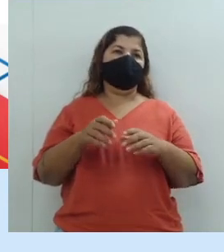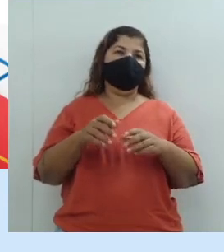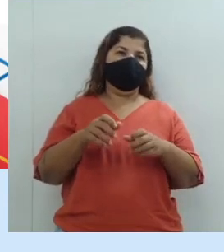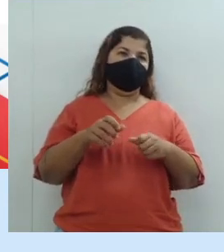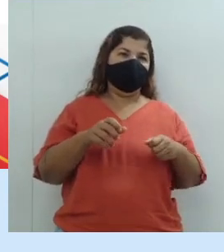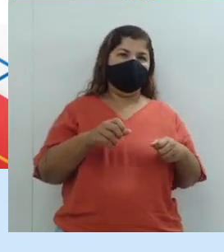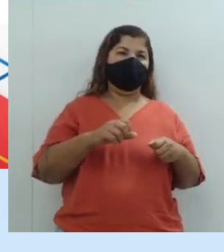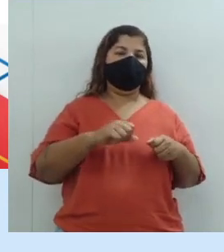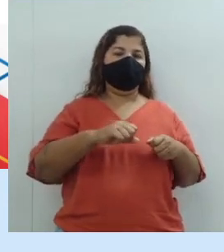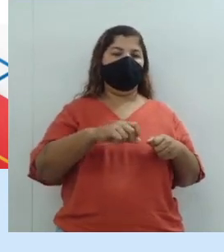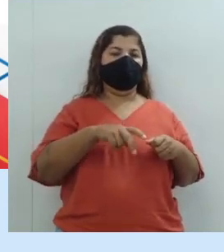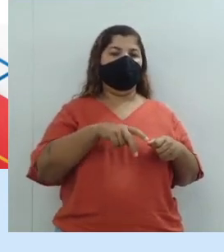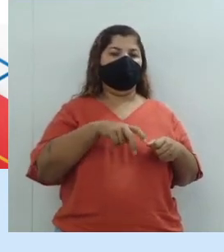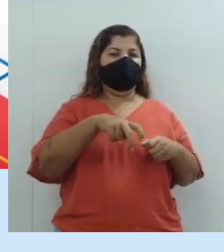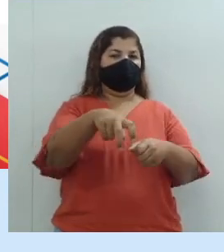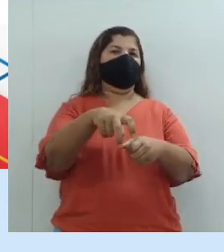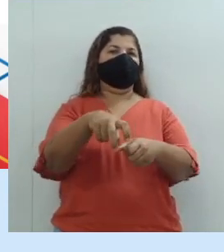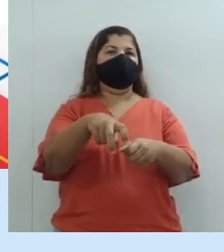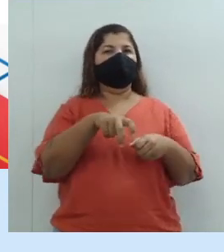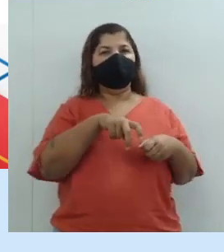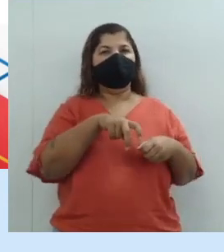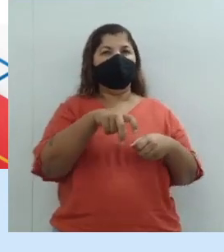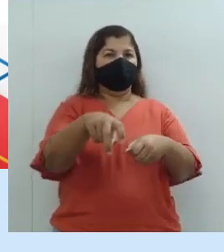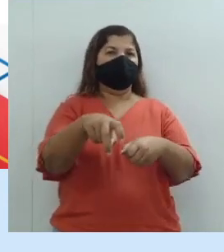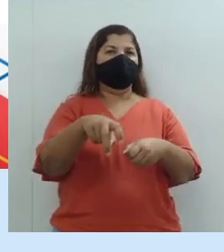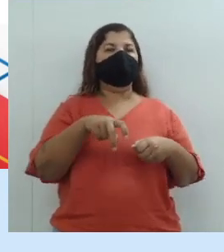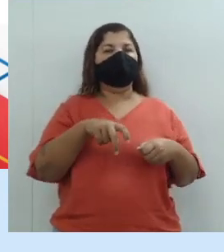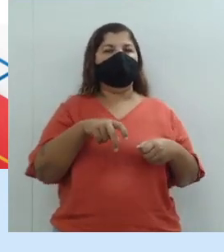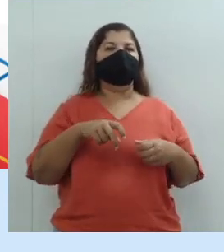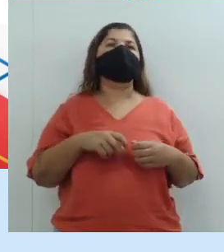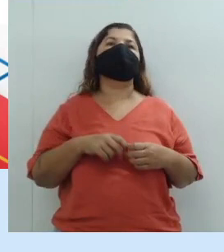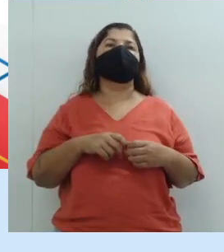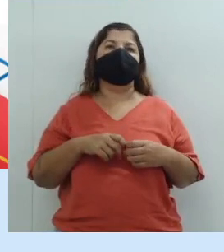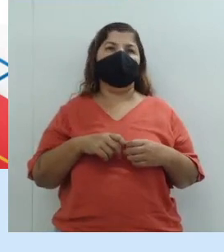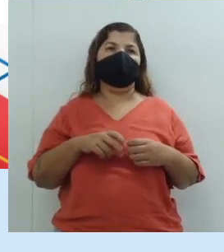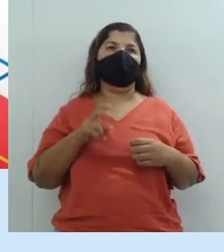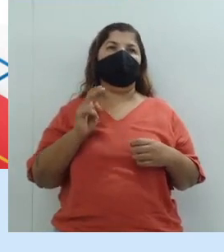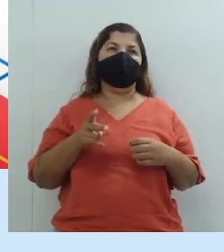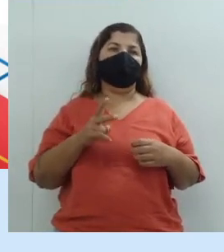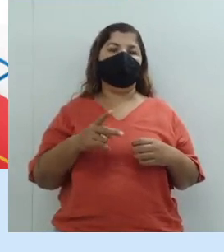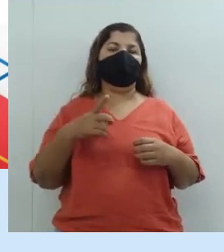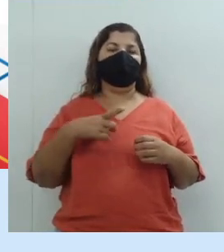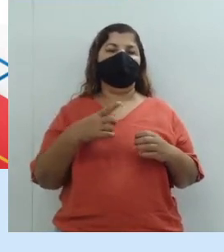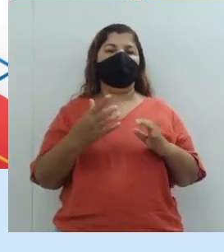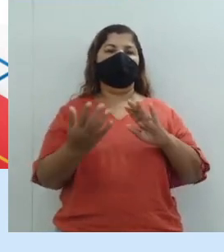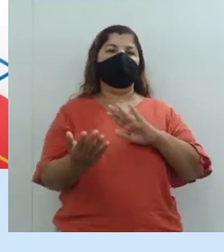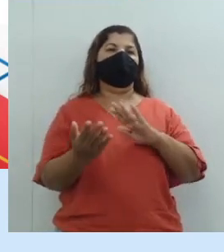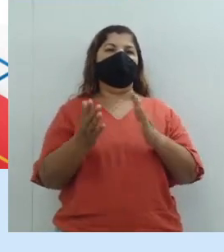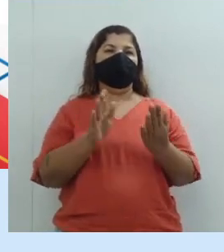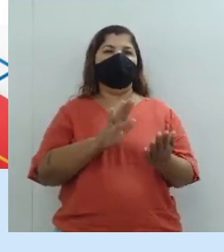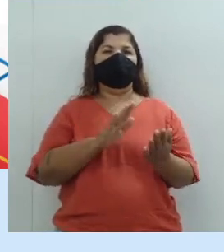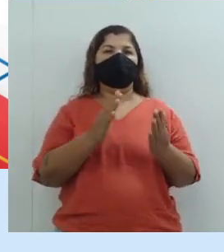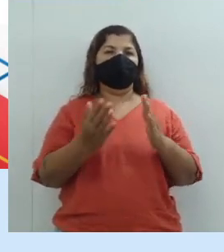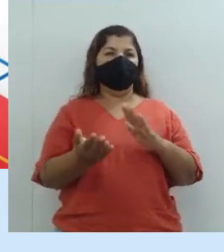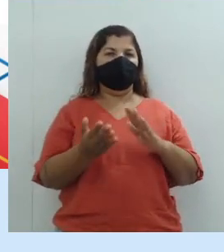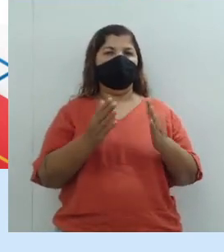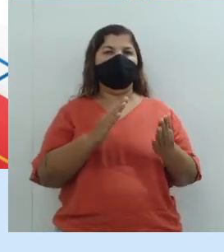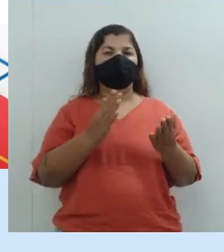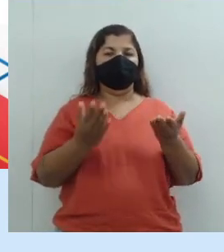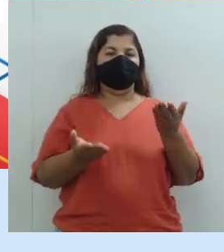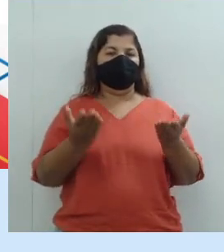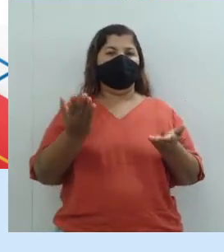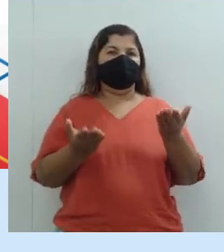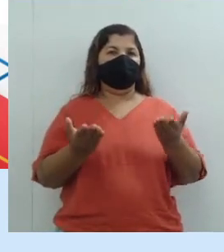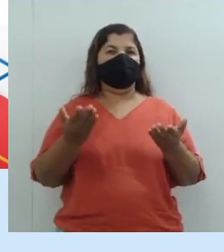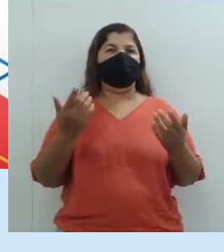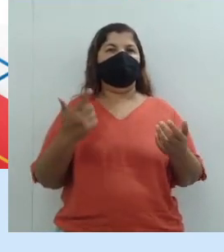gerou uma reação. Então, a gente diz que sempre existe um par de forças, ação e reação. Elas não se equilibram, tá certo? Vendo